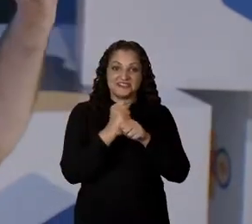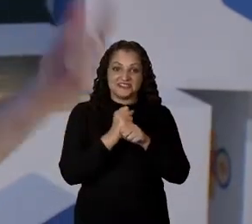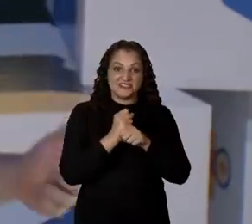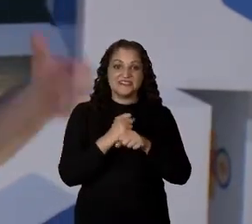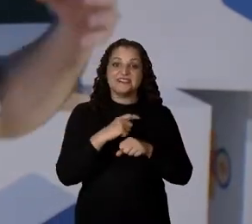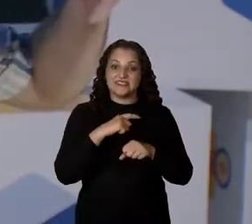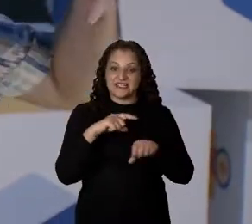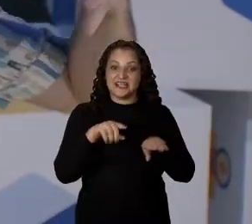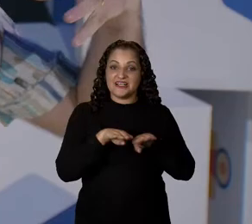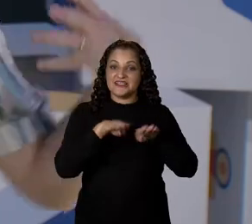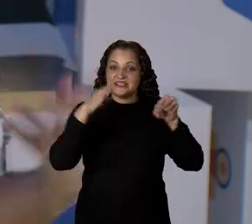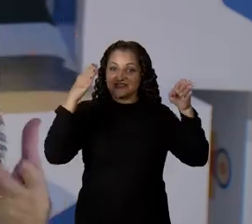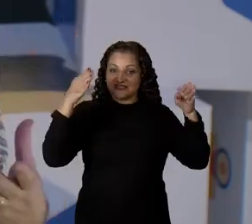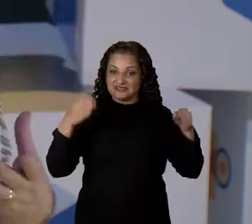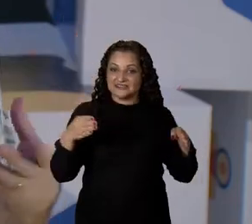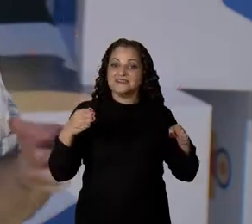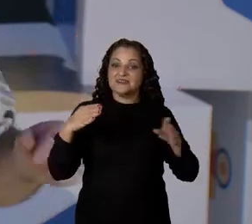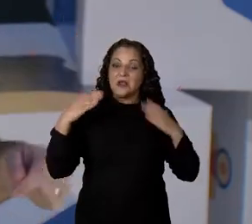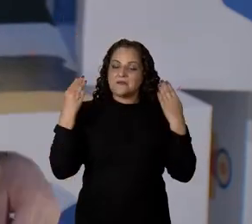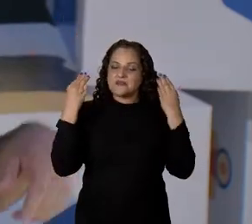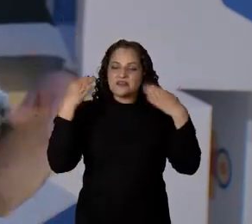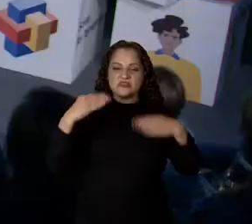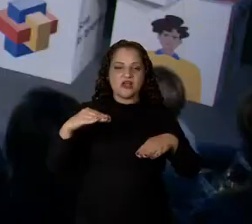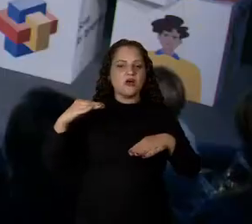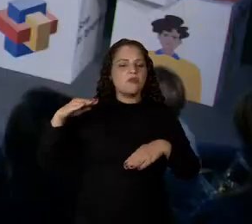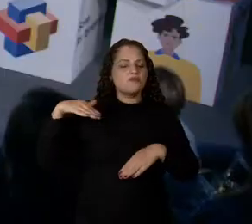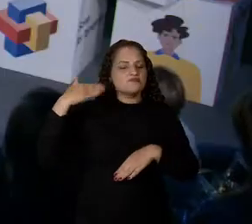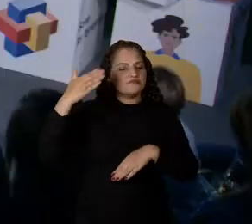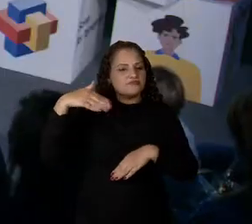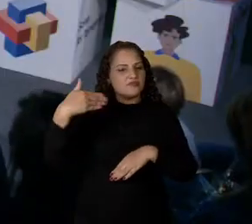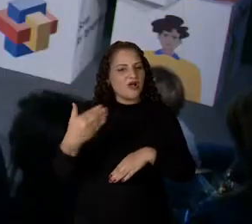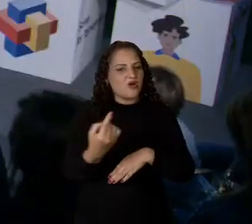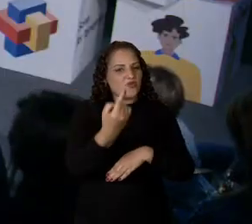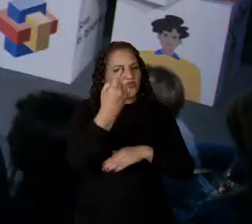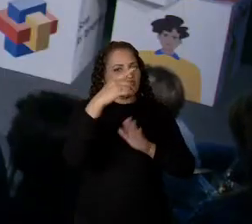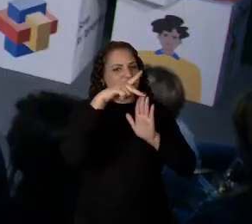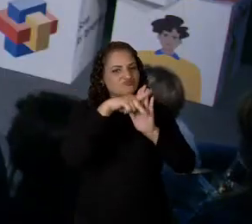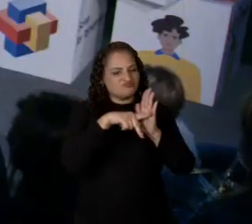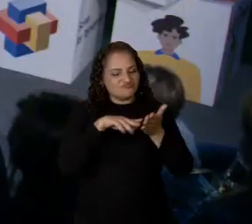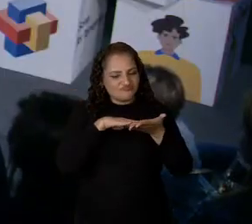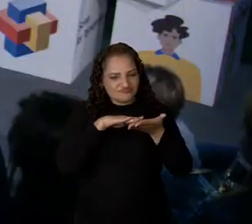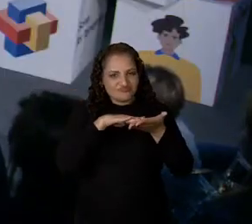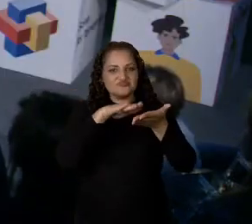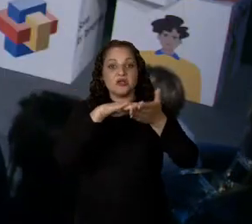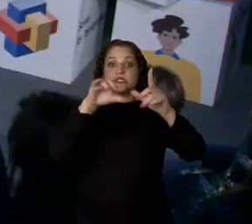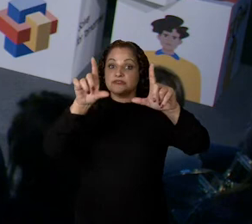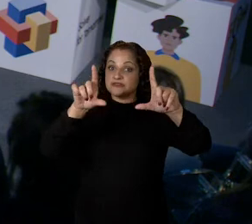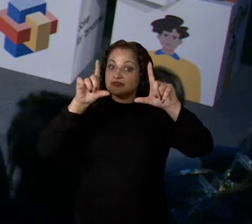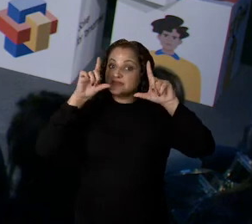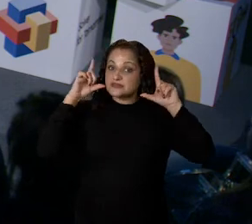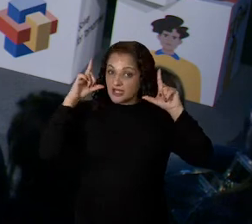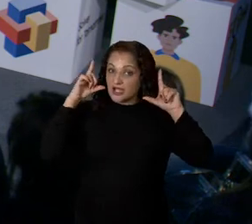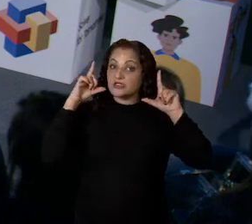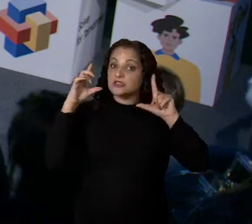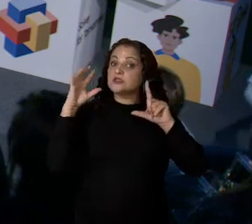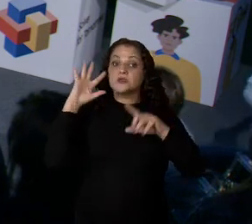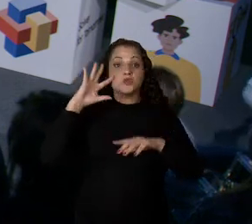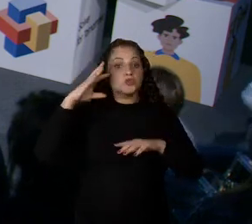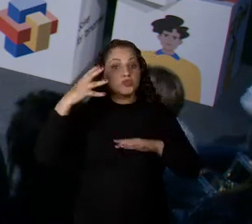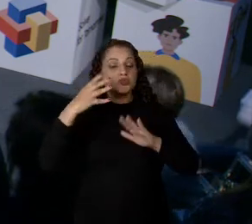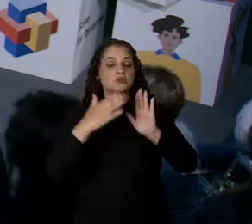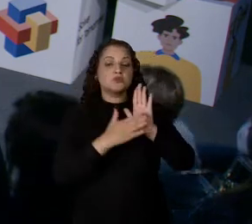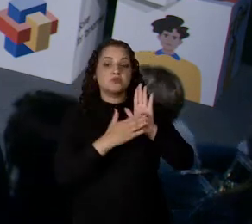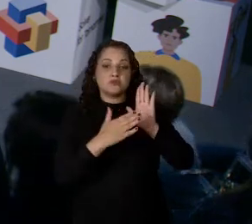banca atribuiu uma menção honrosa a um dos projetos, um reconhecimento pelo destaque na solução